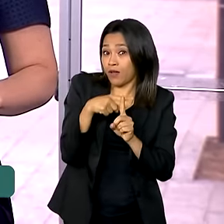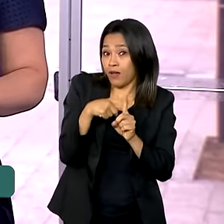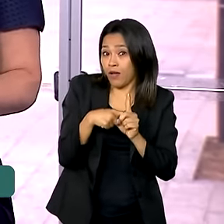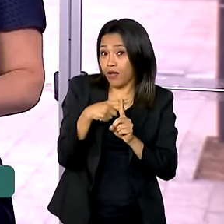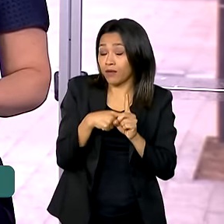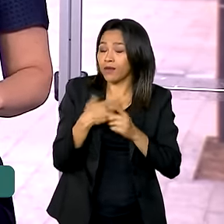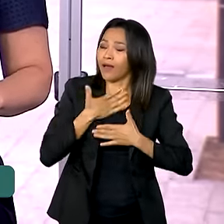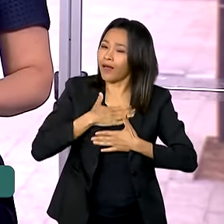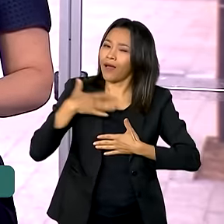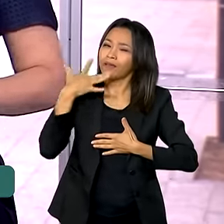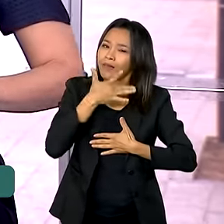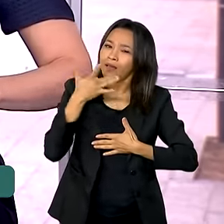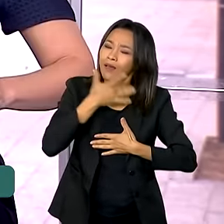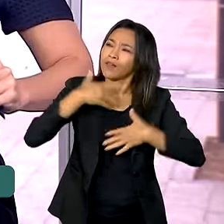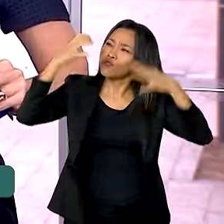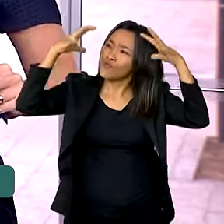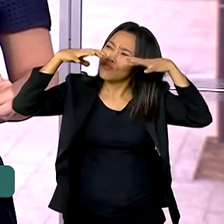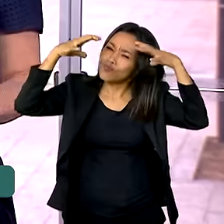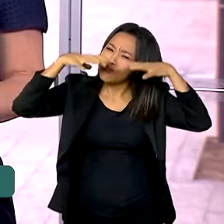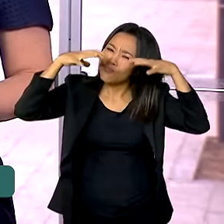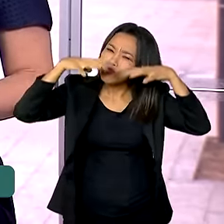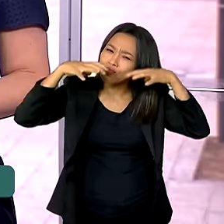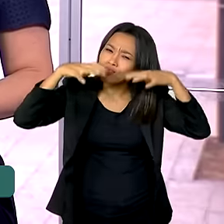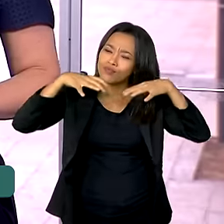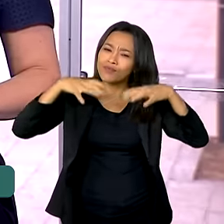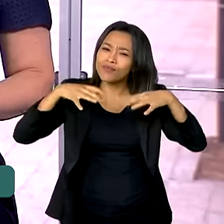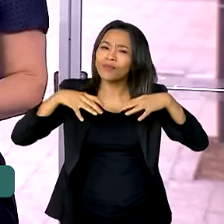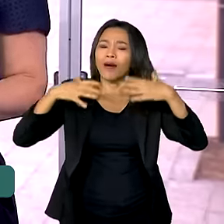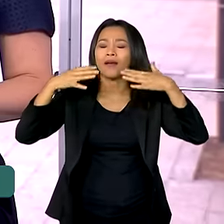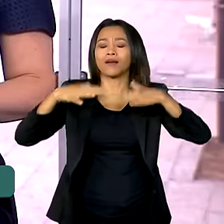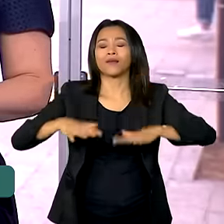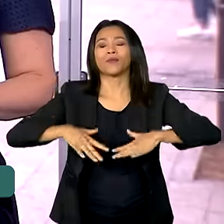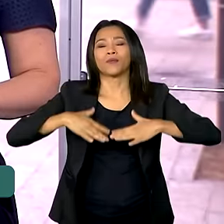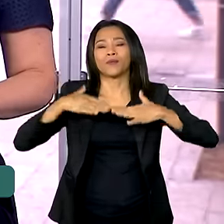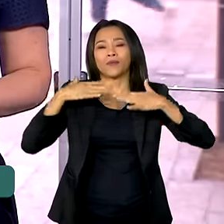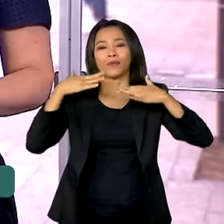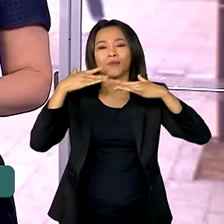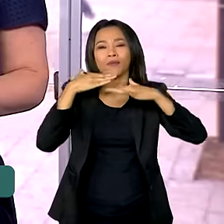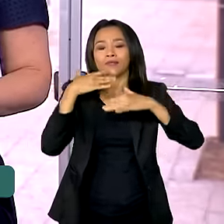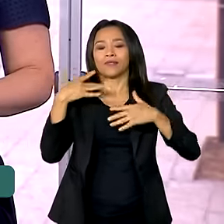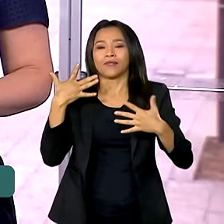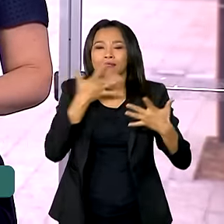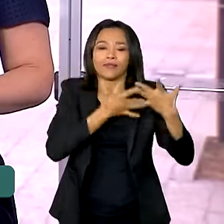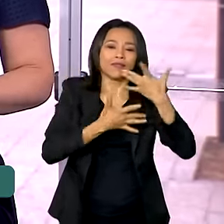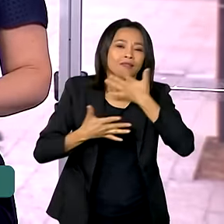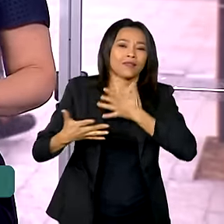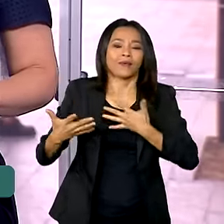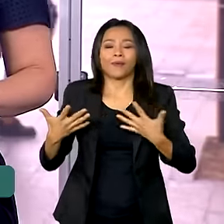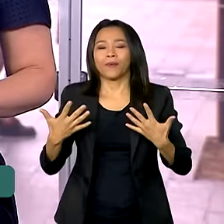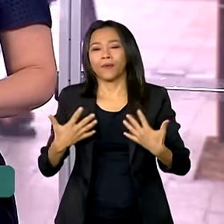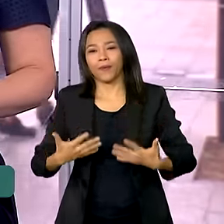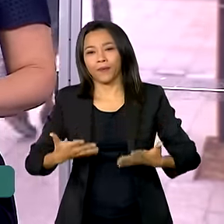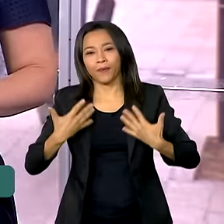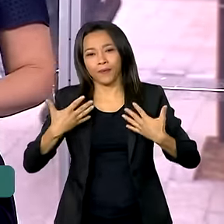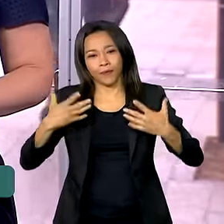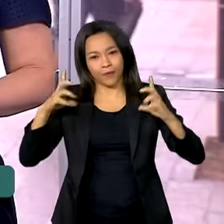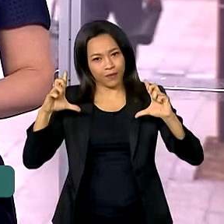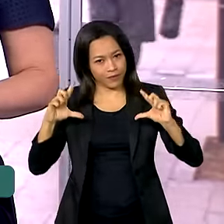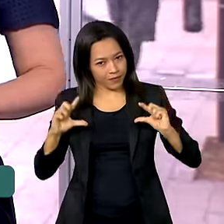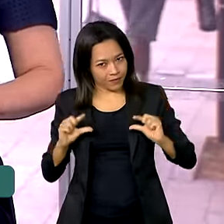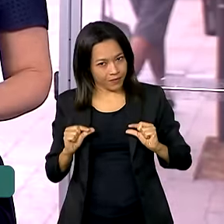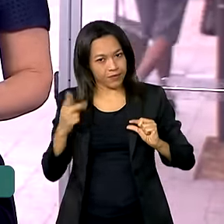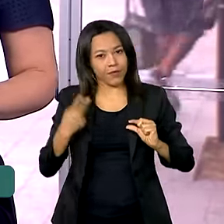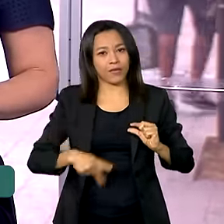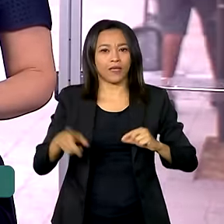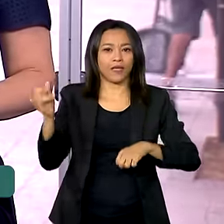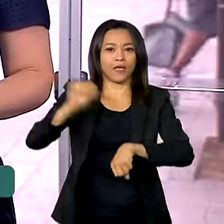chuvinha fina, uma garoa, só para dar uma refrescada aqui no calor dos cariocas, mas estamos aqui já